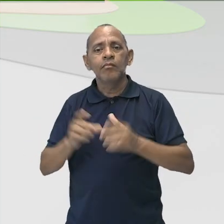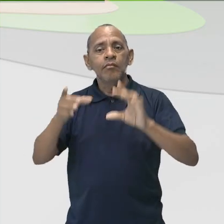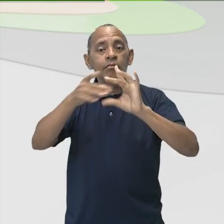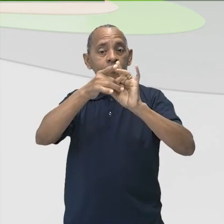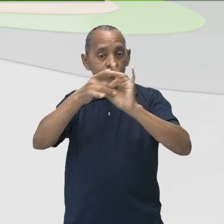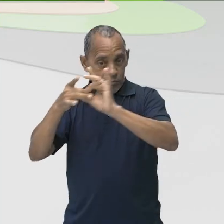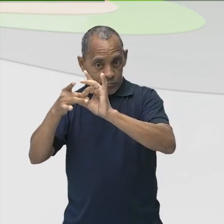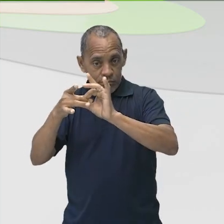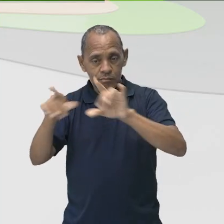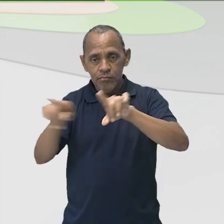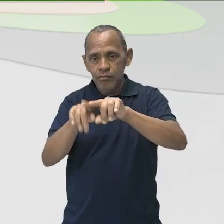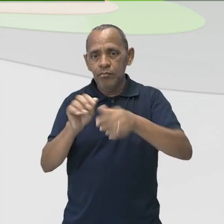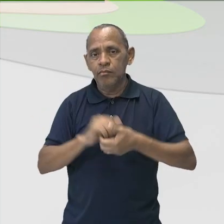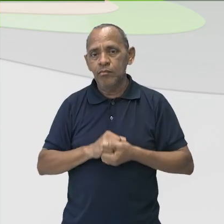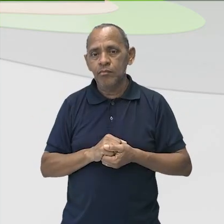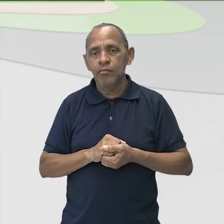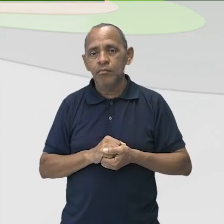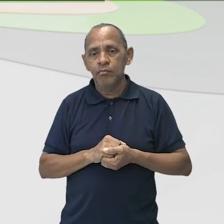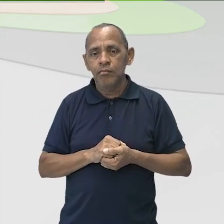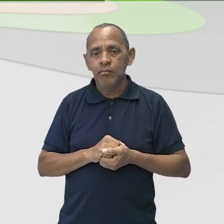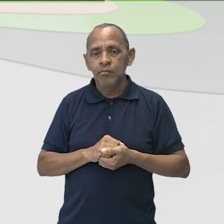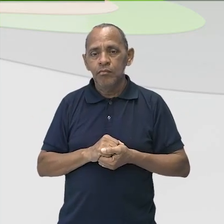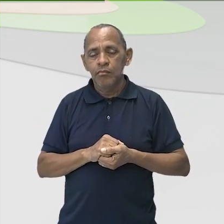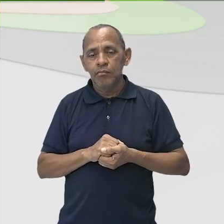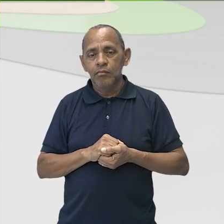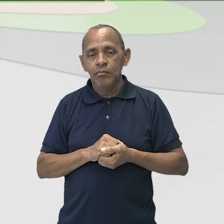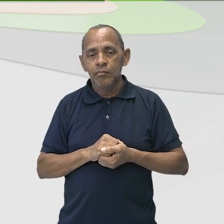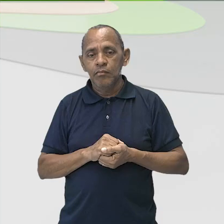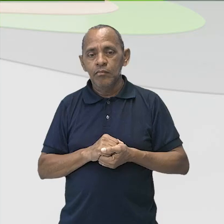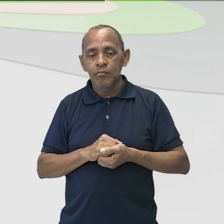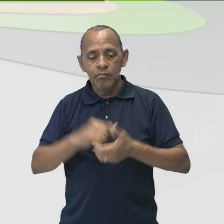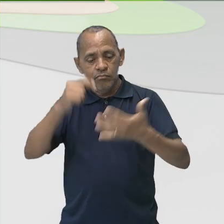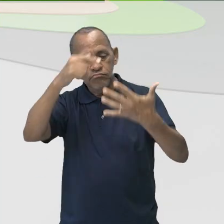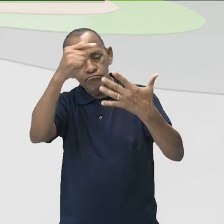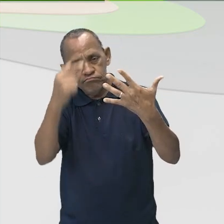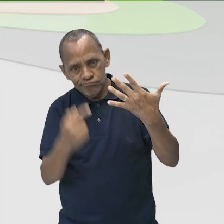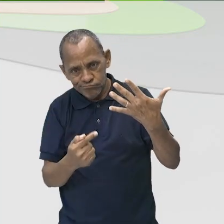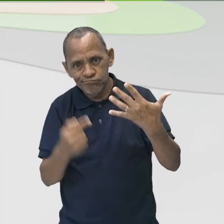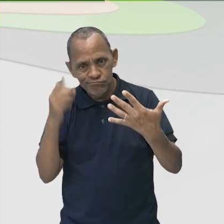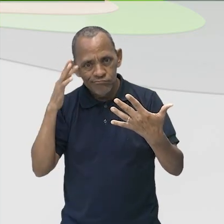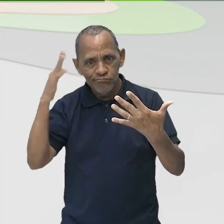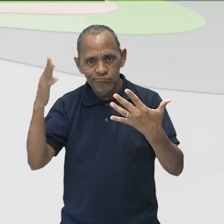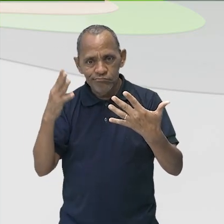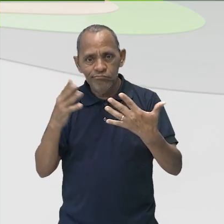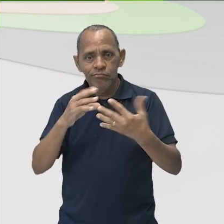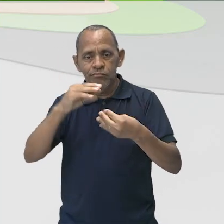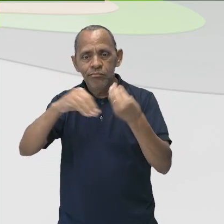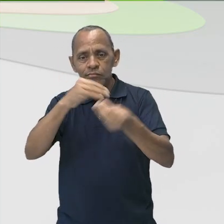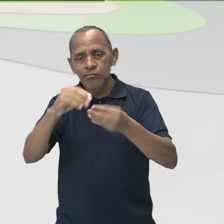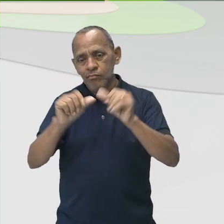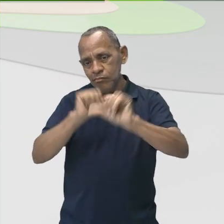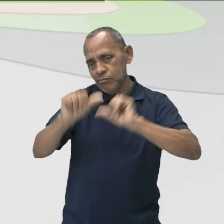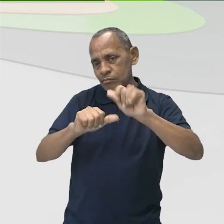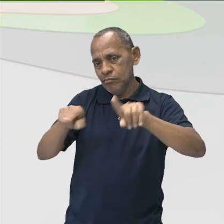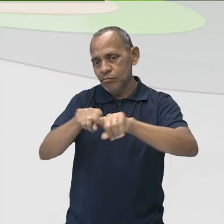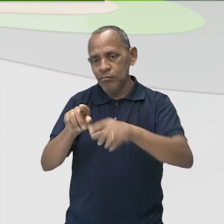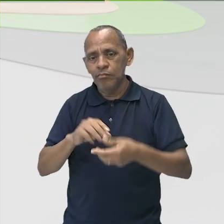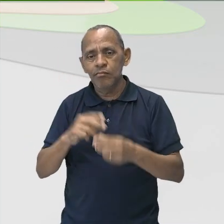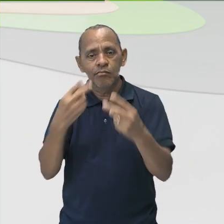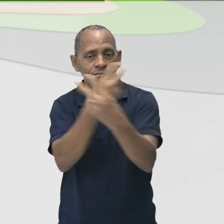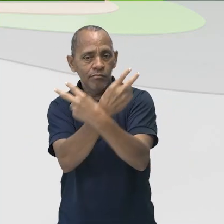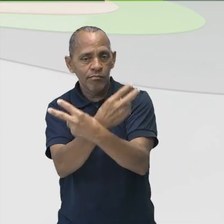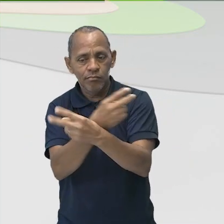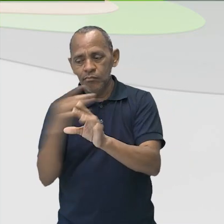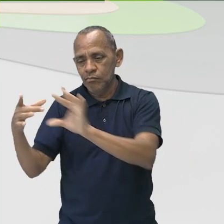coesão das cromátides irmãs. Então, nos pontos em que ocorreu a permutação, os